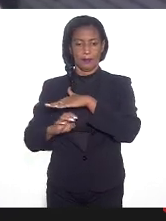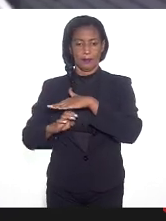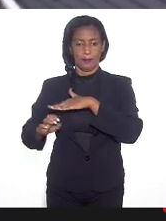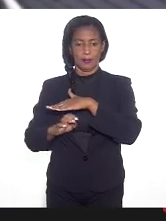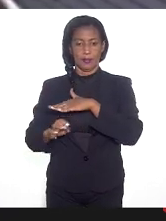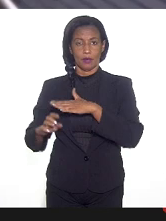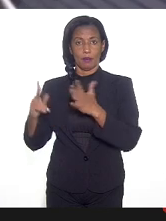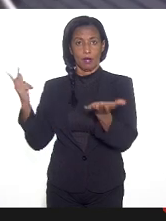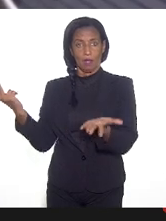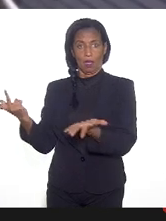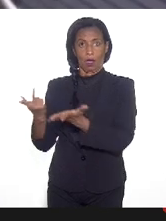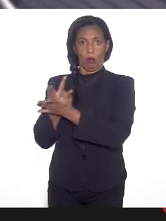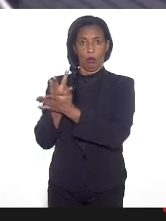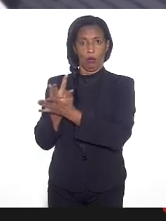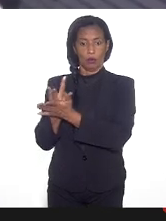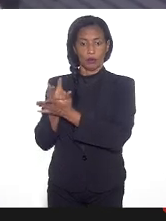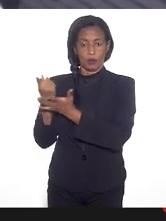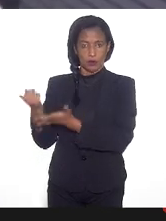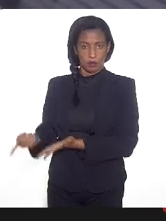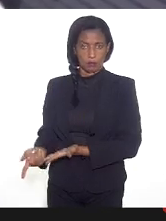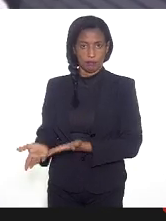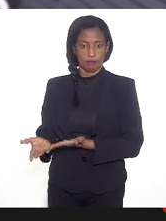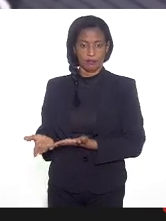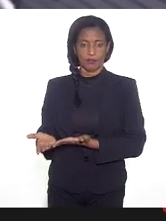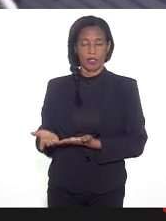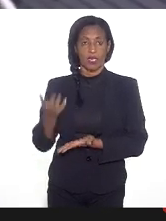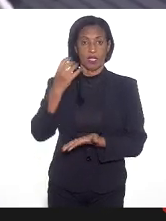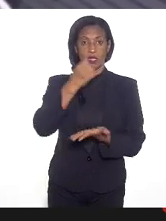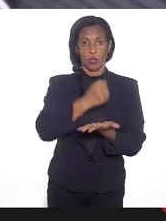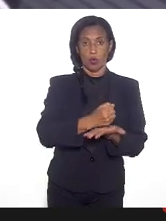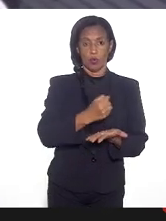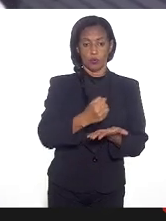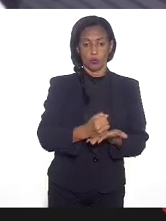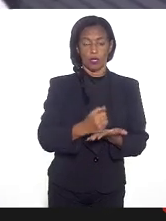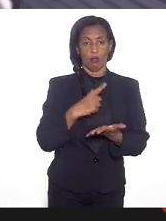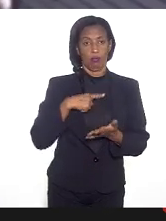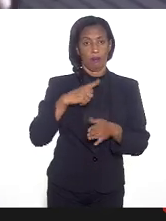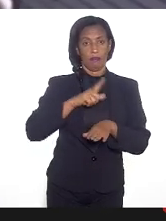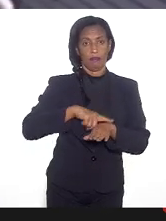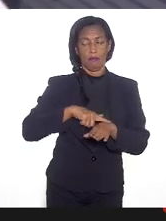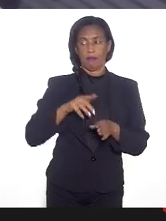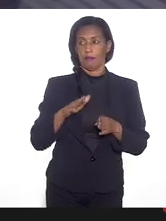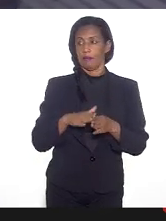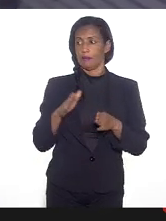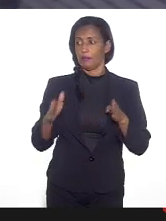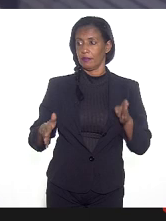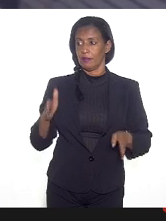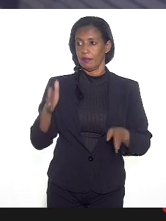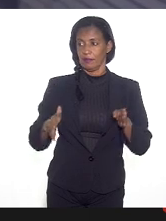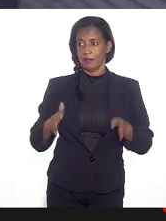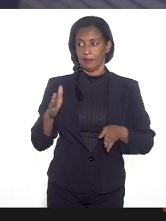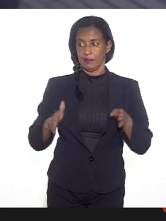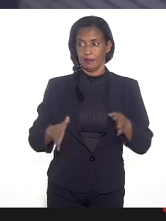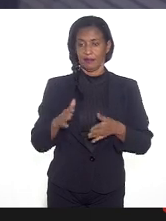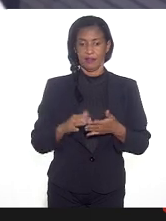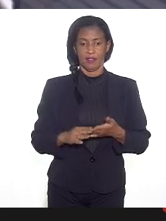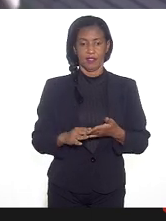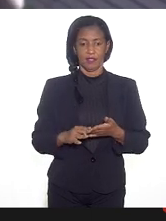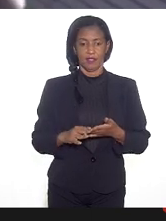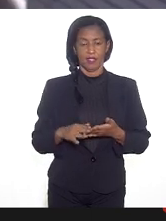se realize esse certame, e esse contrato tem prazos, né, e tudo isso. E com